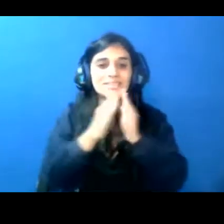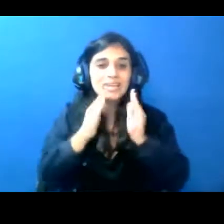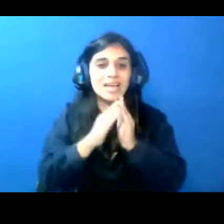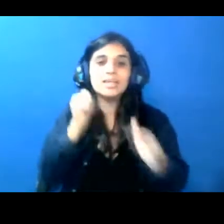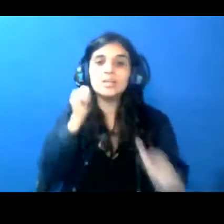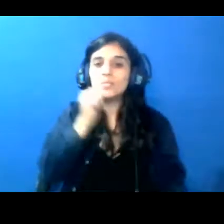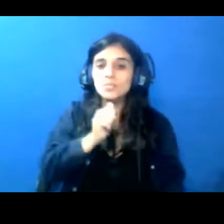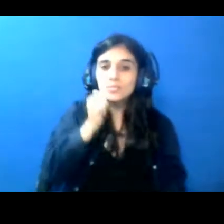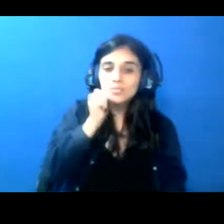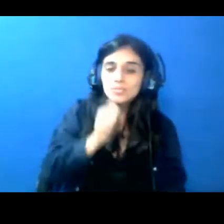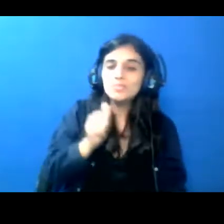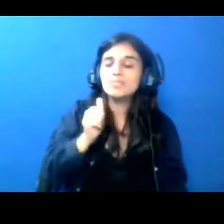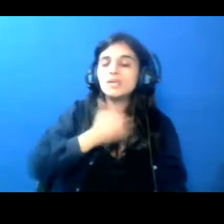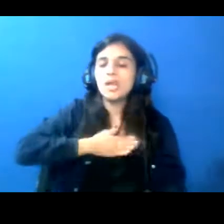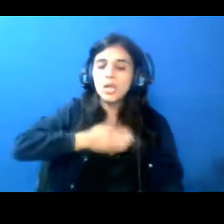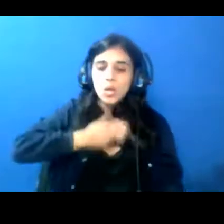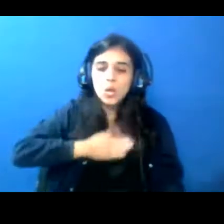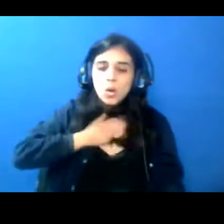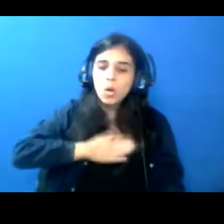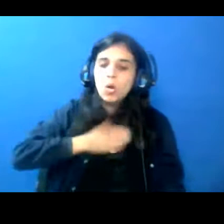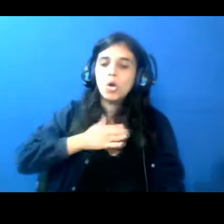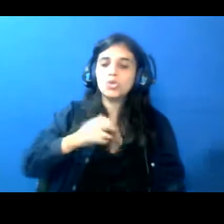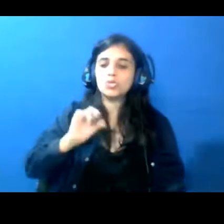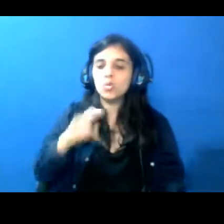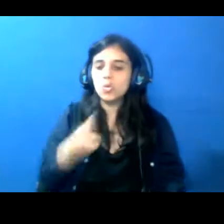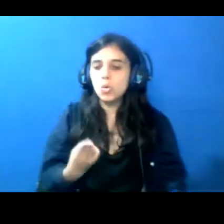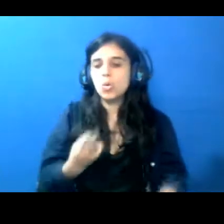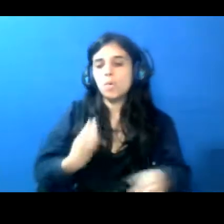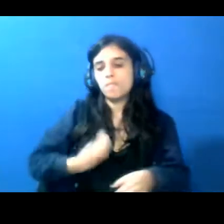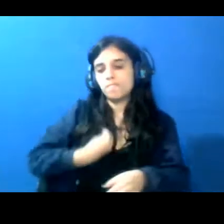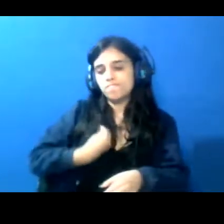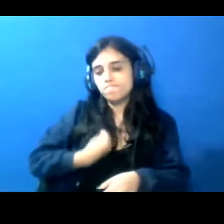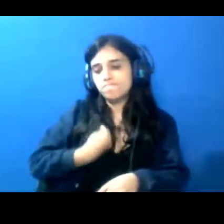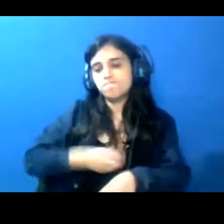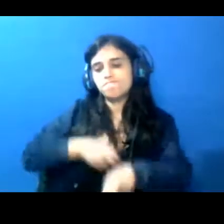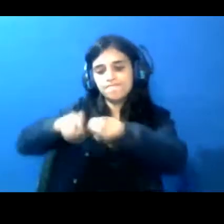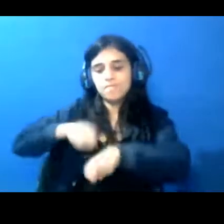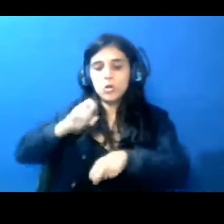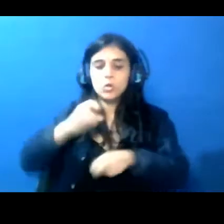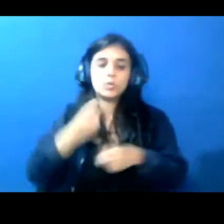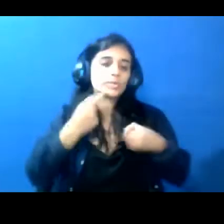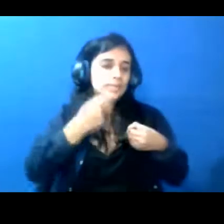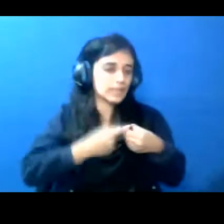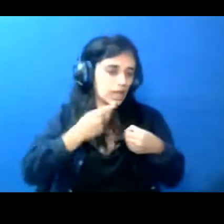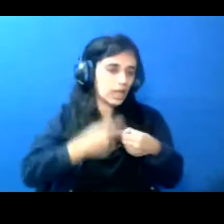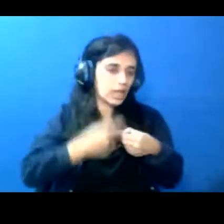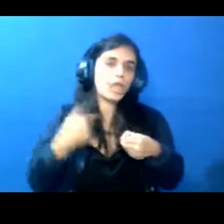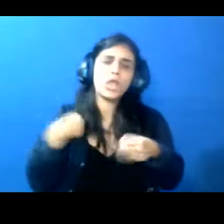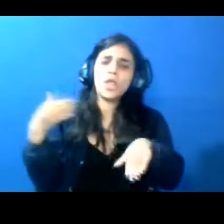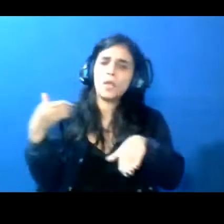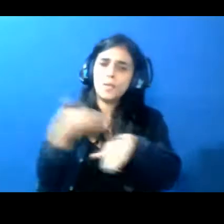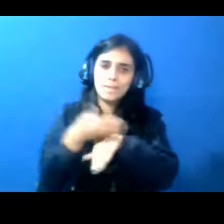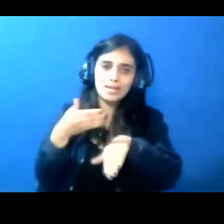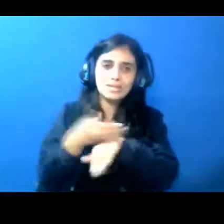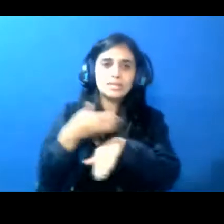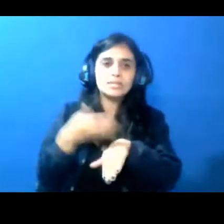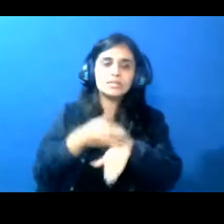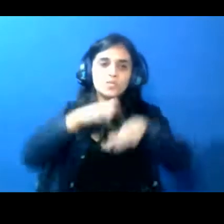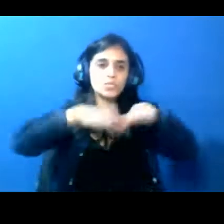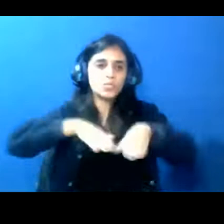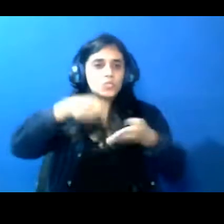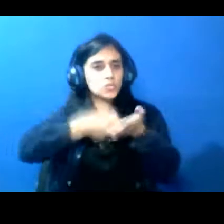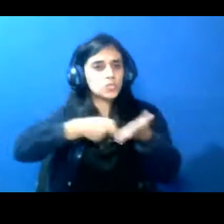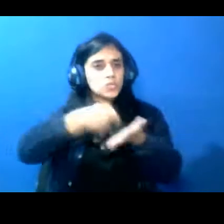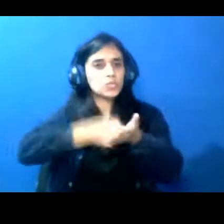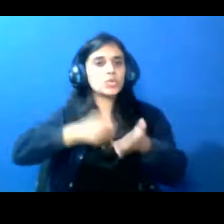que vivem no campo ou na cidade. Sou militante do movimento de mulheres camponesas,